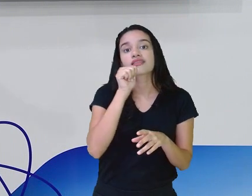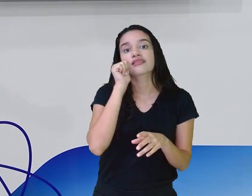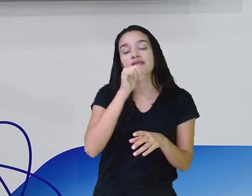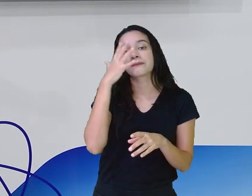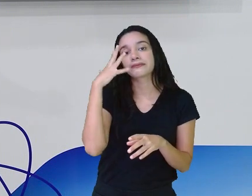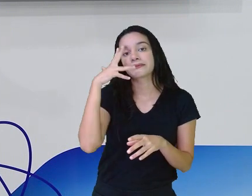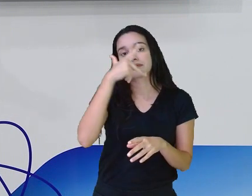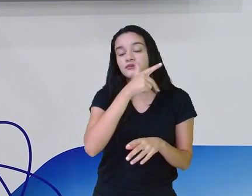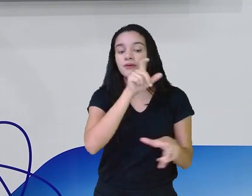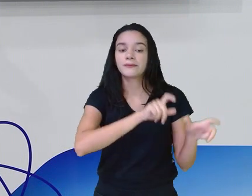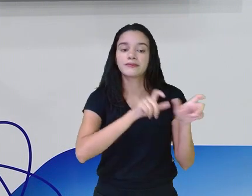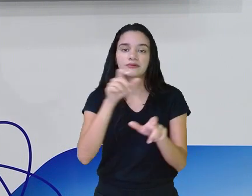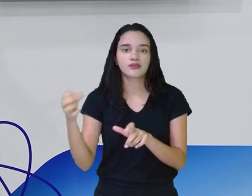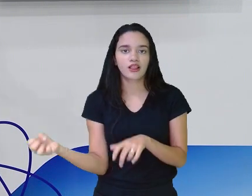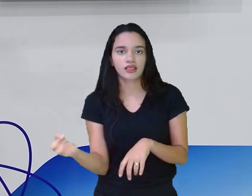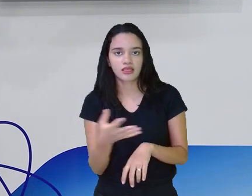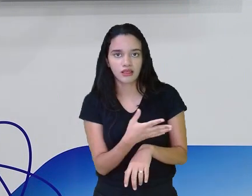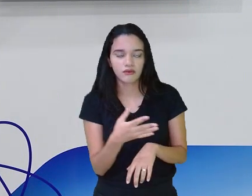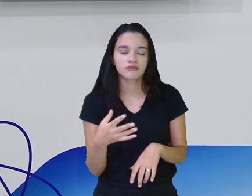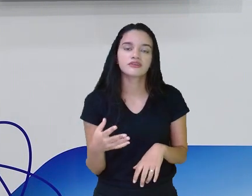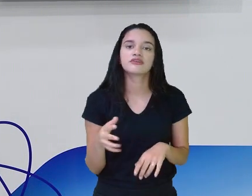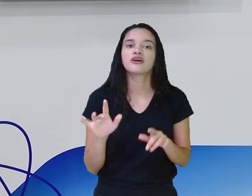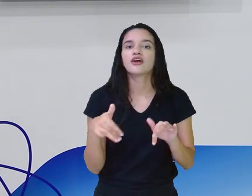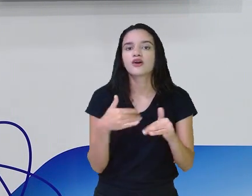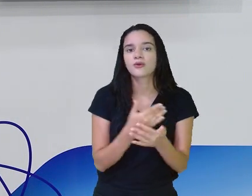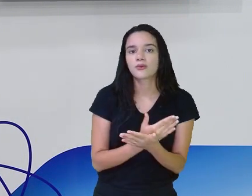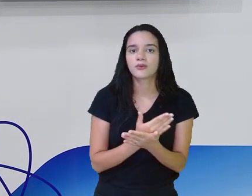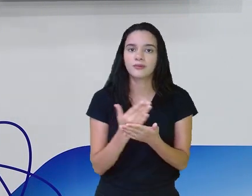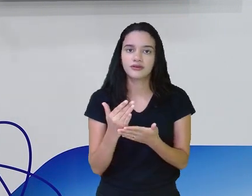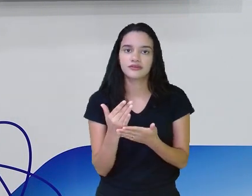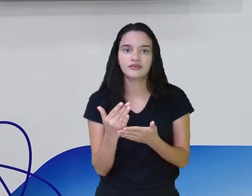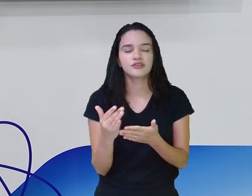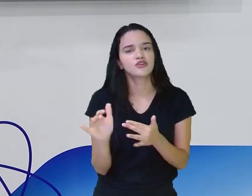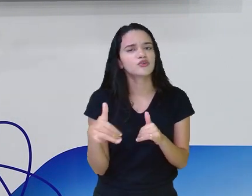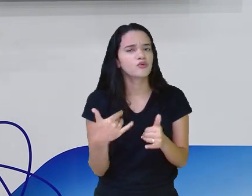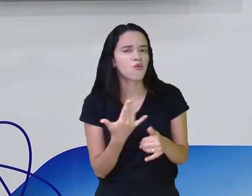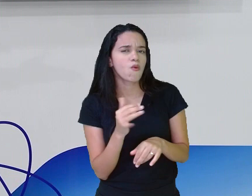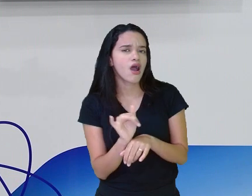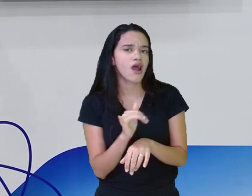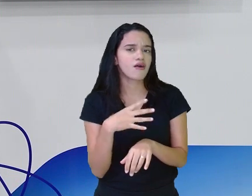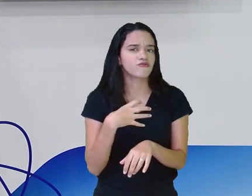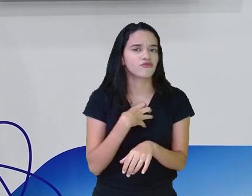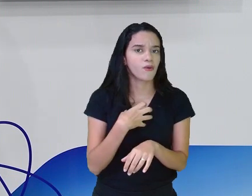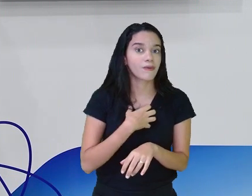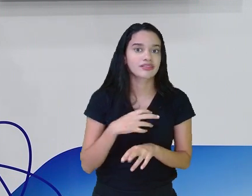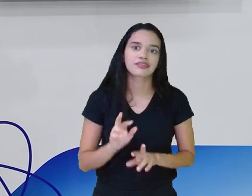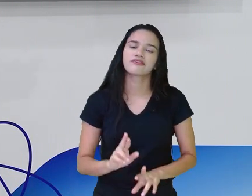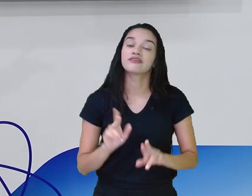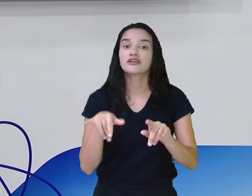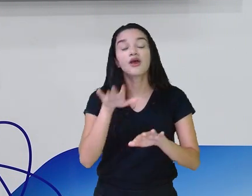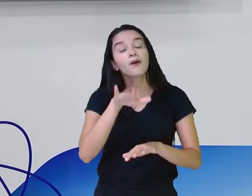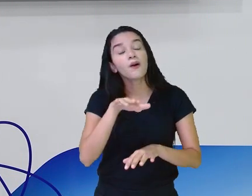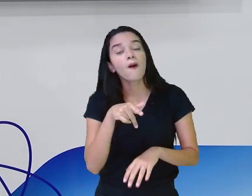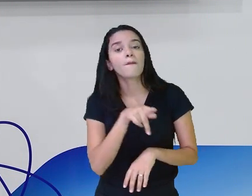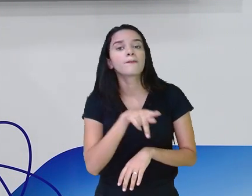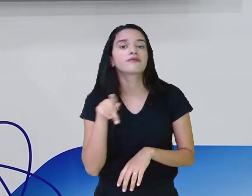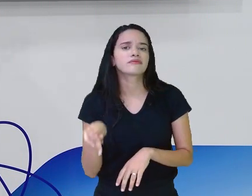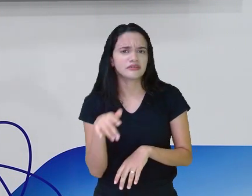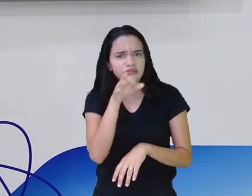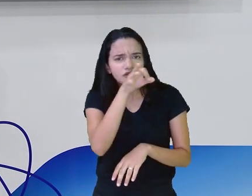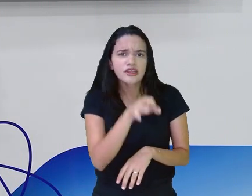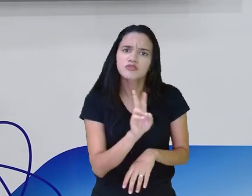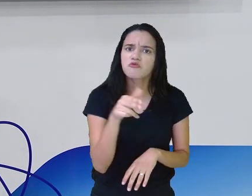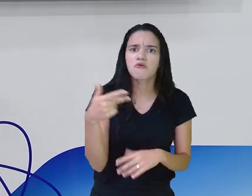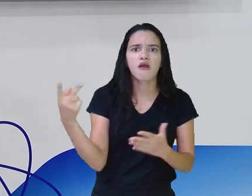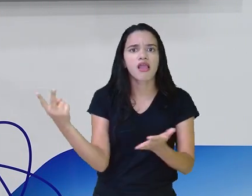novas personagens, com uma dinâmica diferente, já começa de uma forma diferenciada. Ô professora, isso está certo, isso está